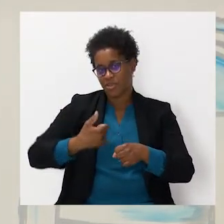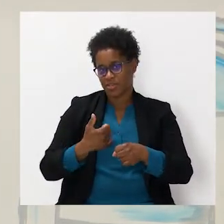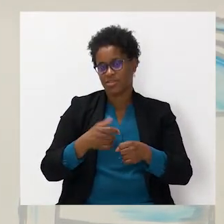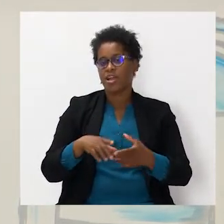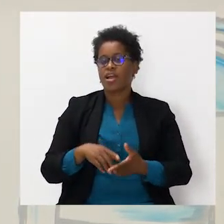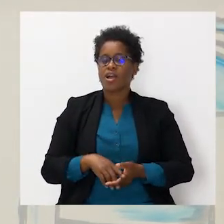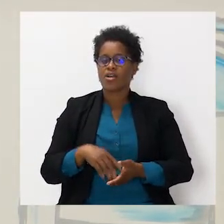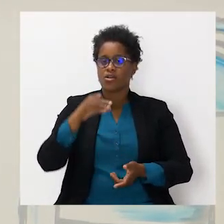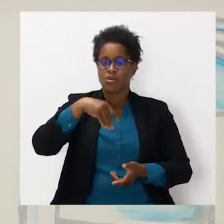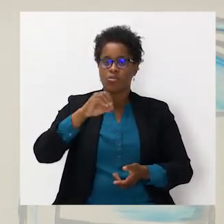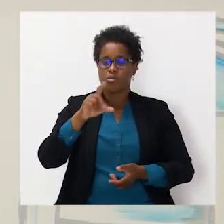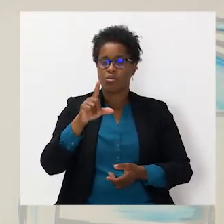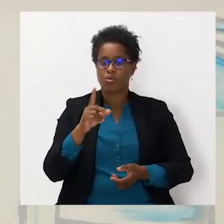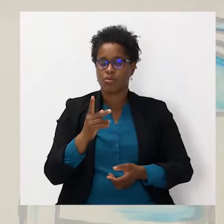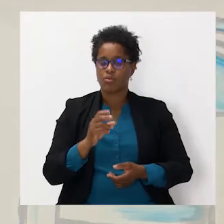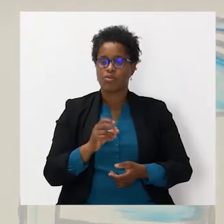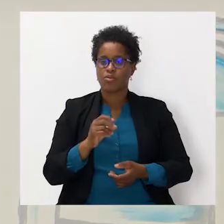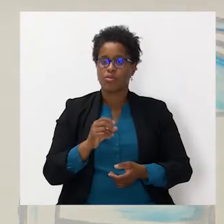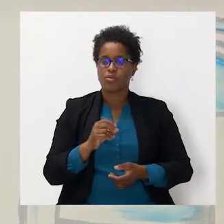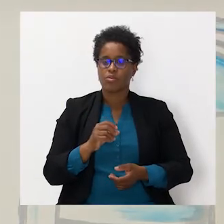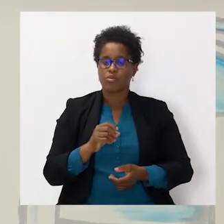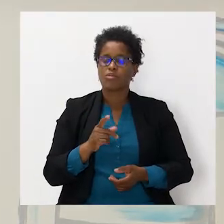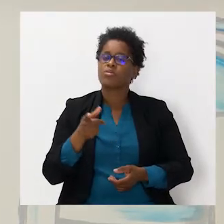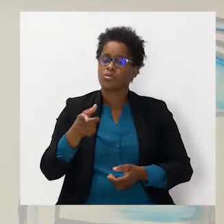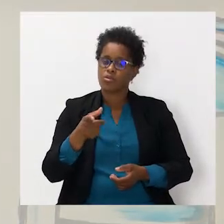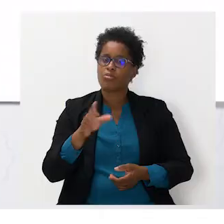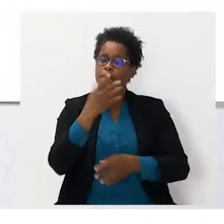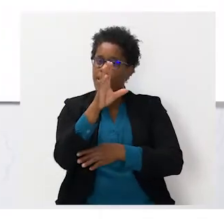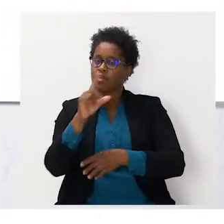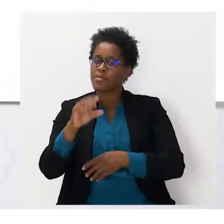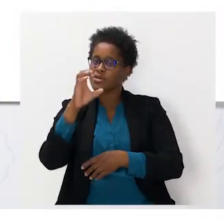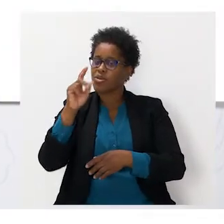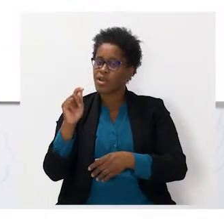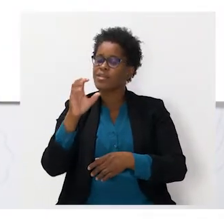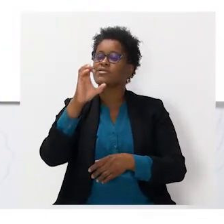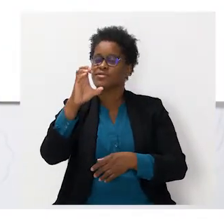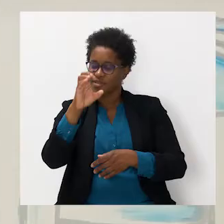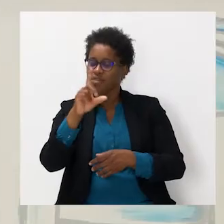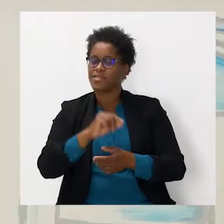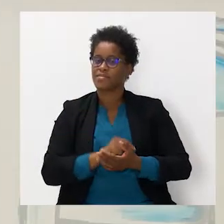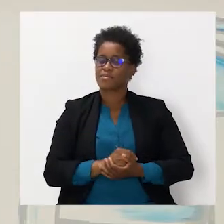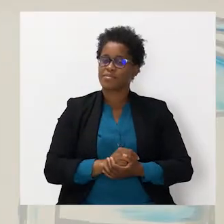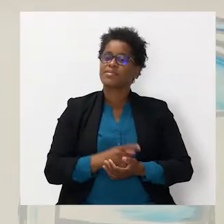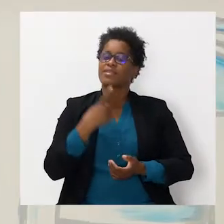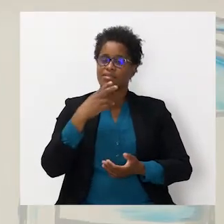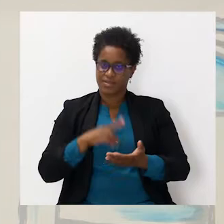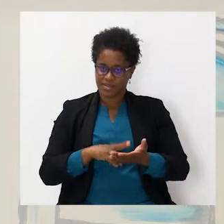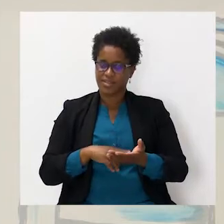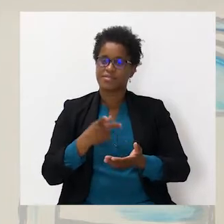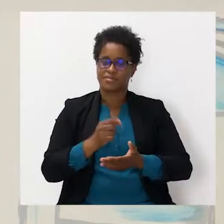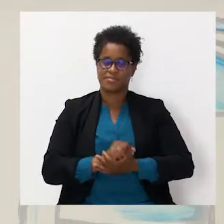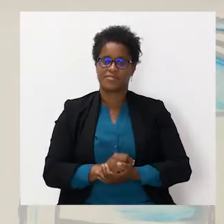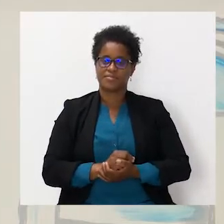couve? Couve é uma planta também, vocês puseram, cultivada.